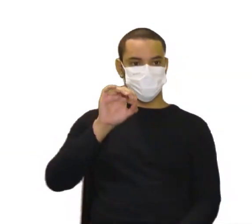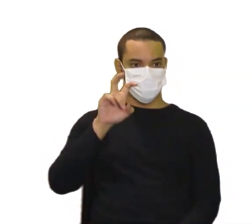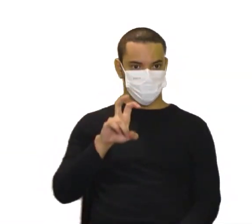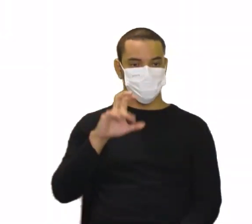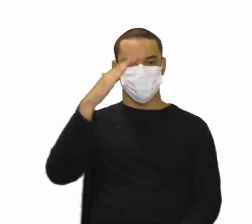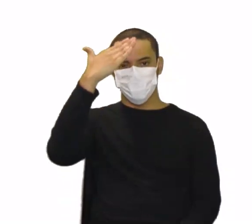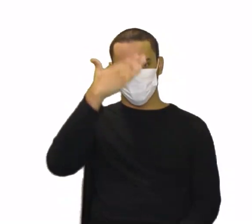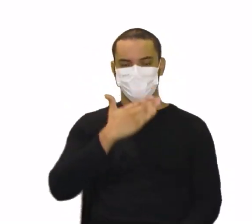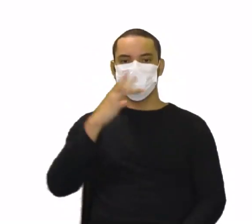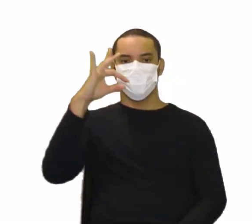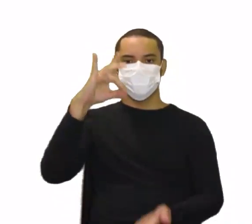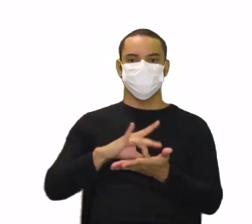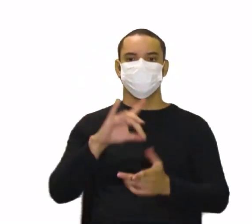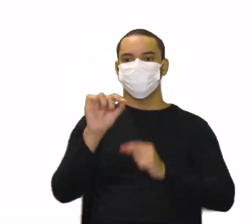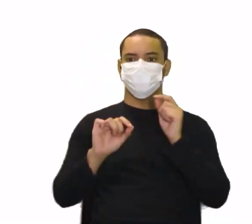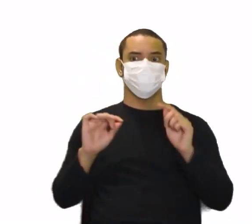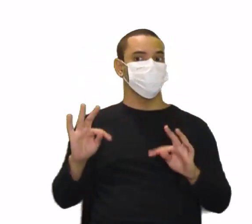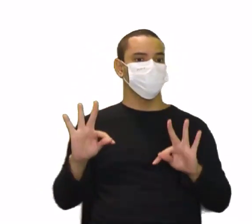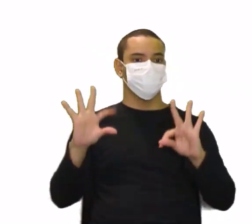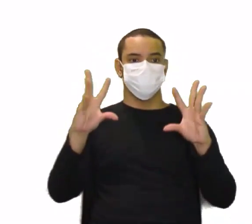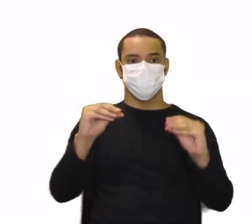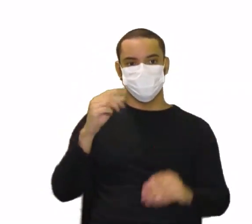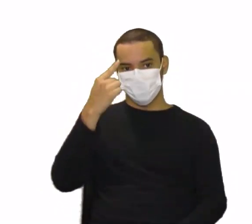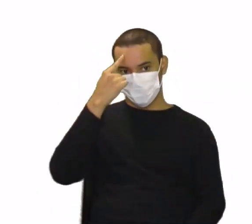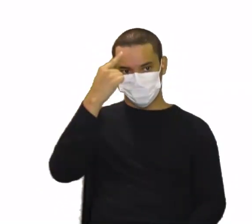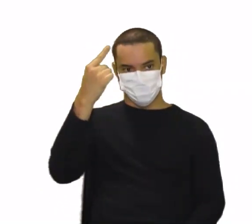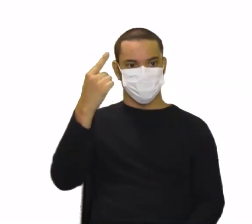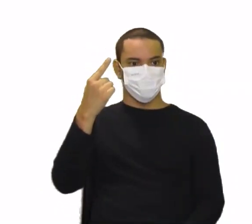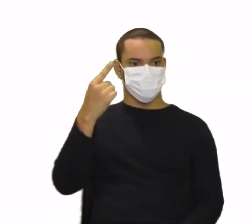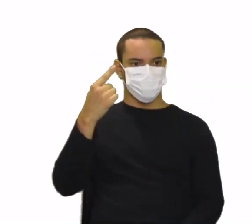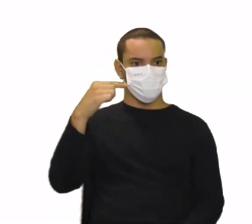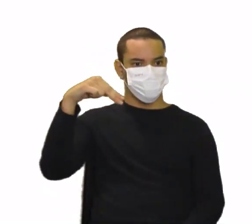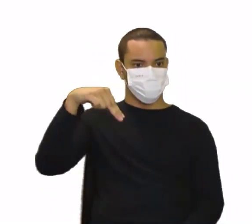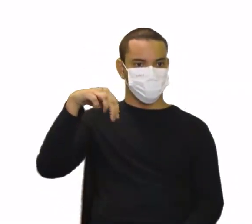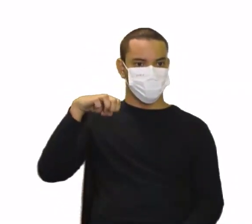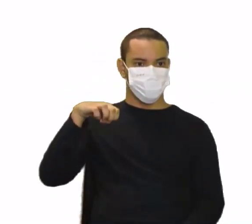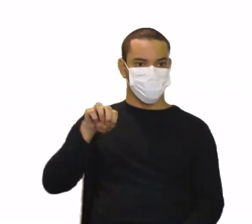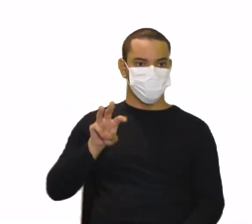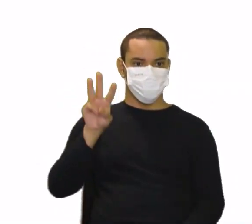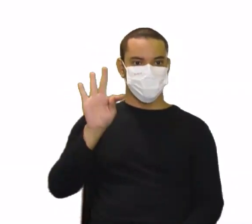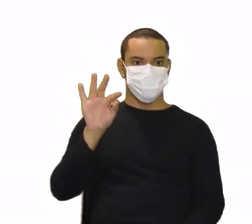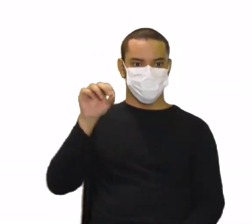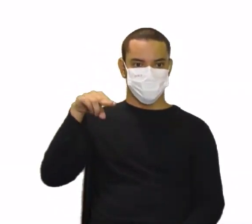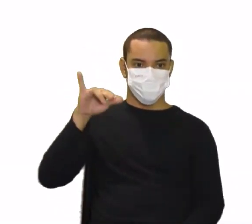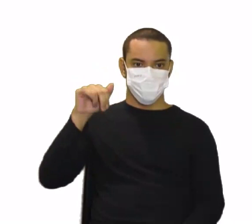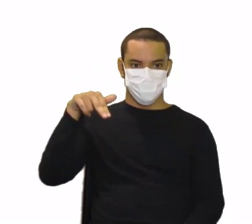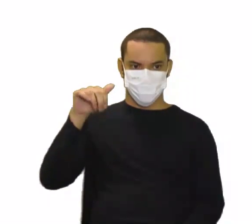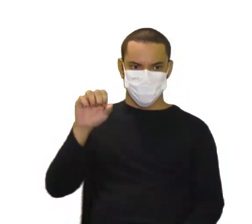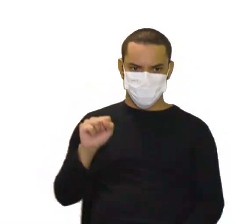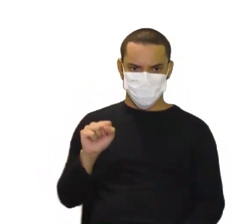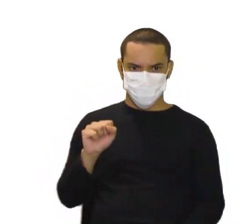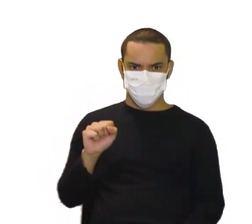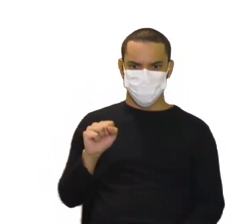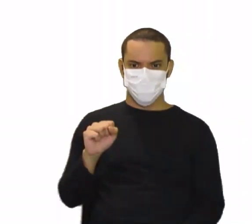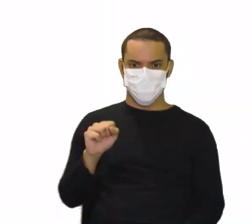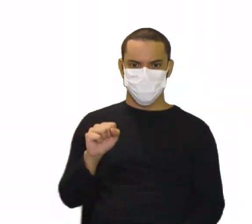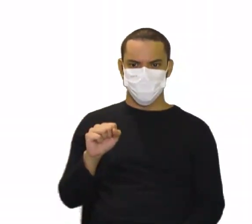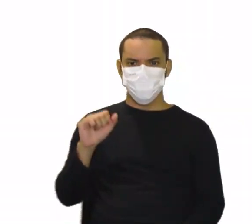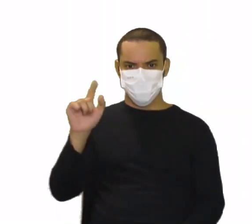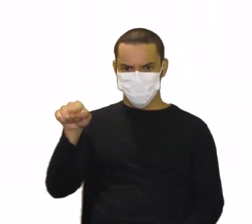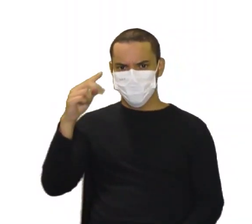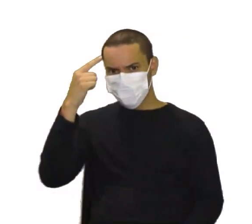comprovar definitivamente todas as ideias newtonianas. Olha o que fala, as ideias de Albert Einstein em relação até à teoria